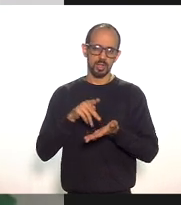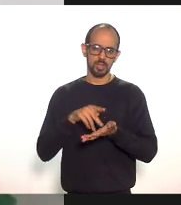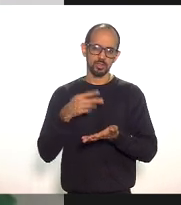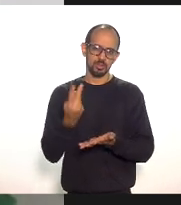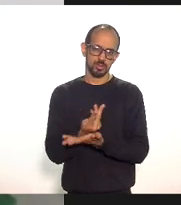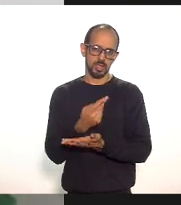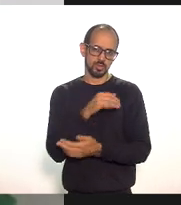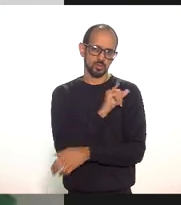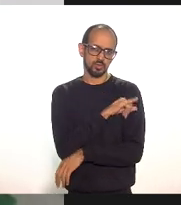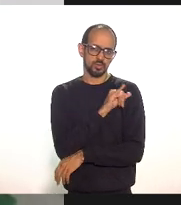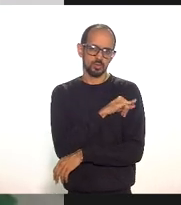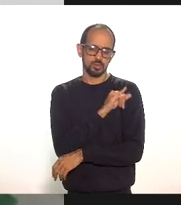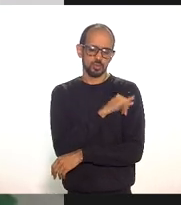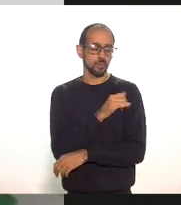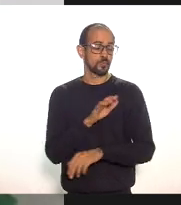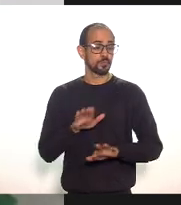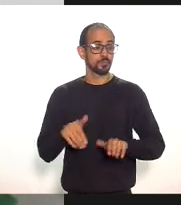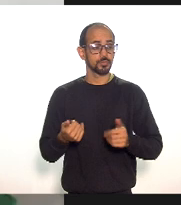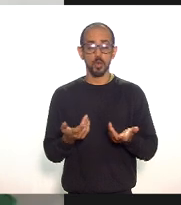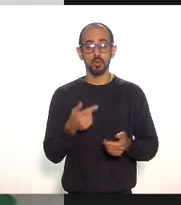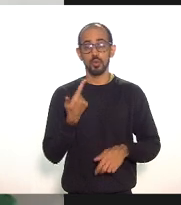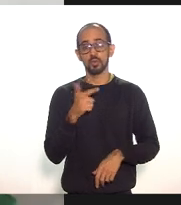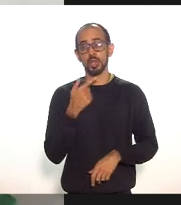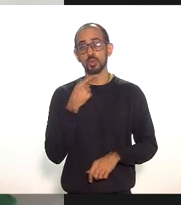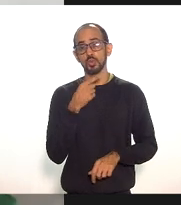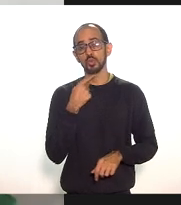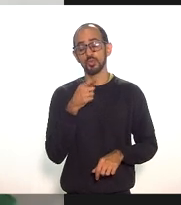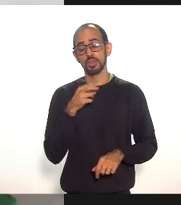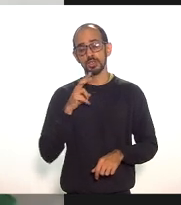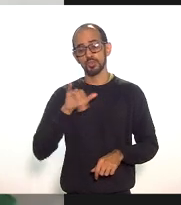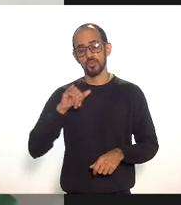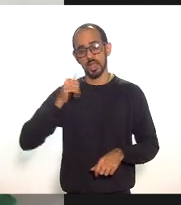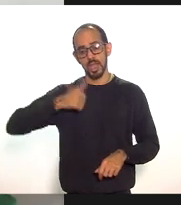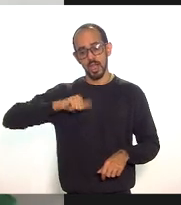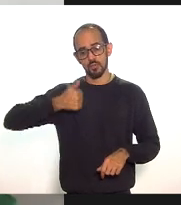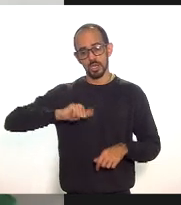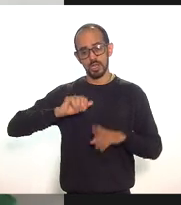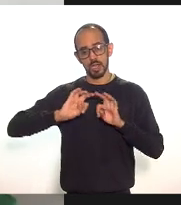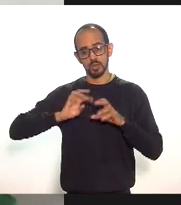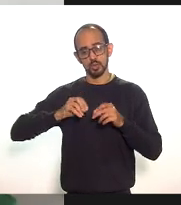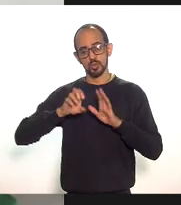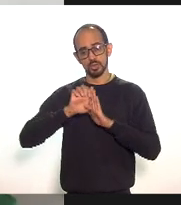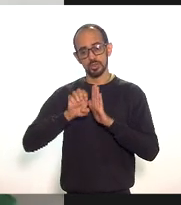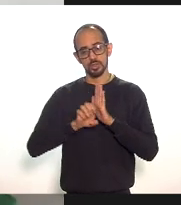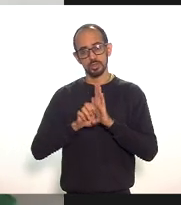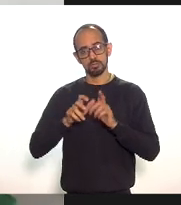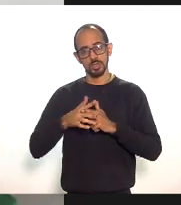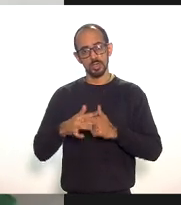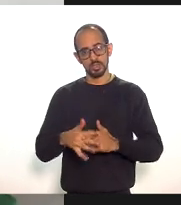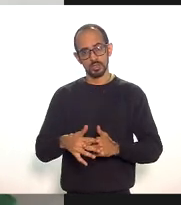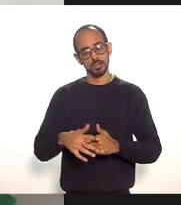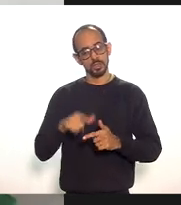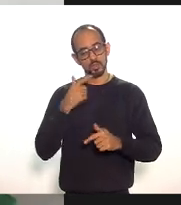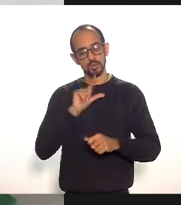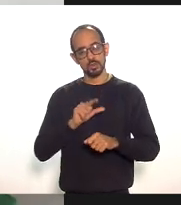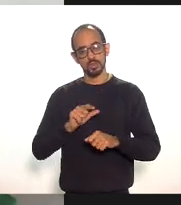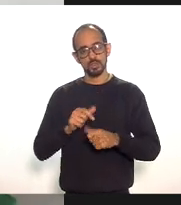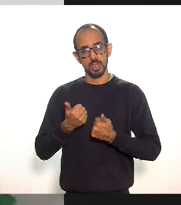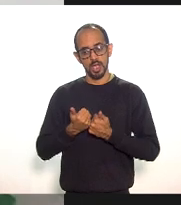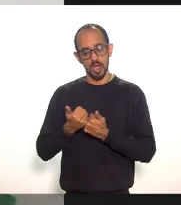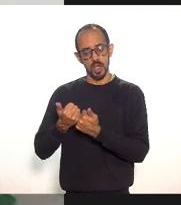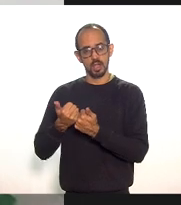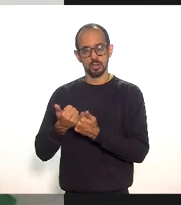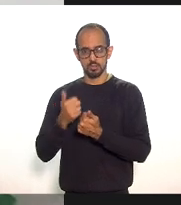dúvida nenhuma, a gente vai avaliar as emendas que puderem contribuir para o aperfeiçoamento do